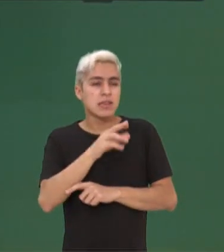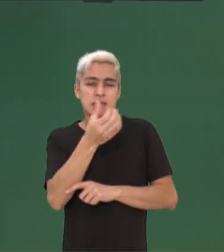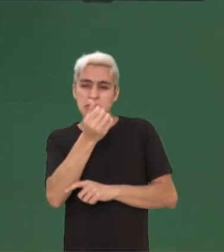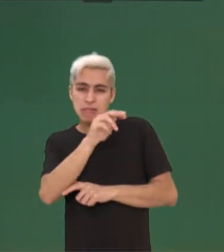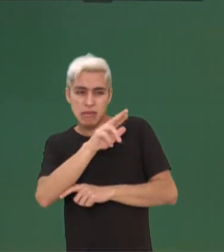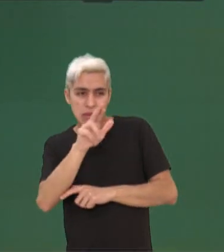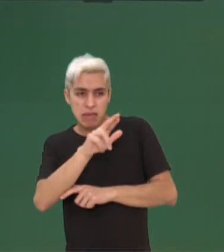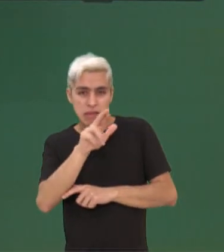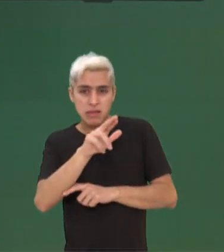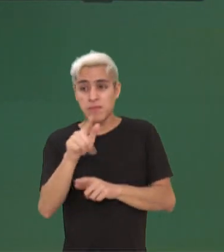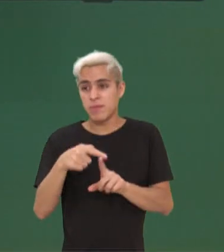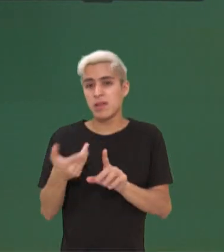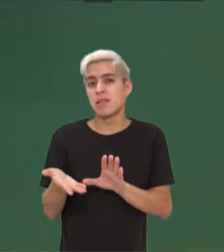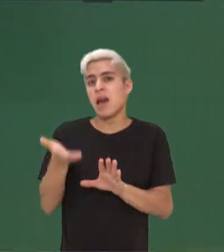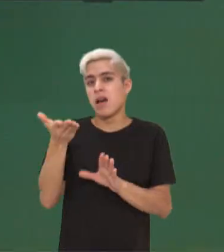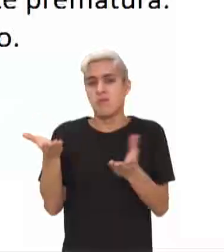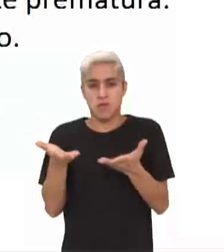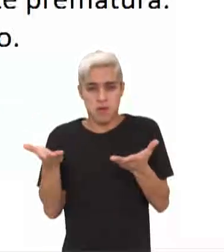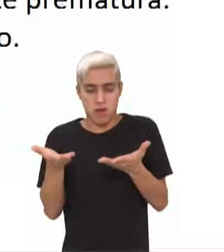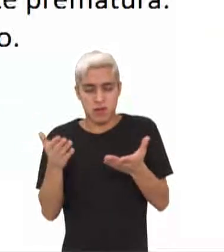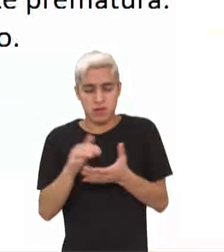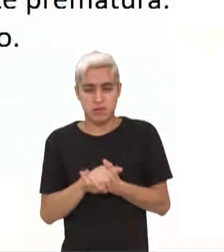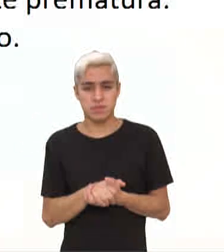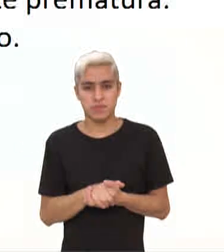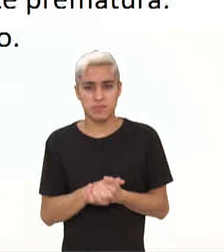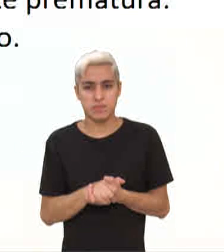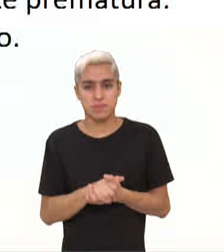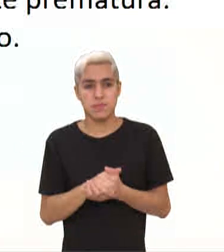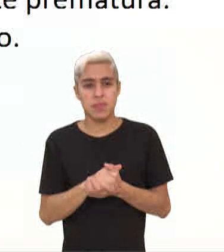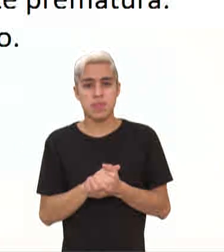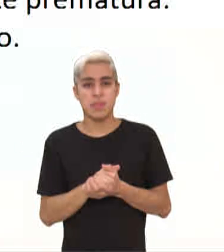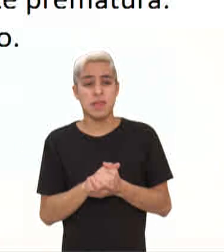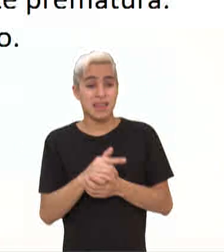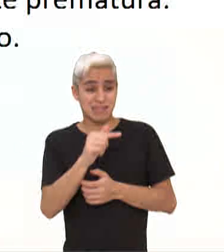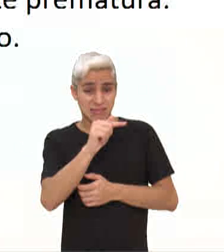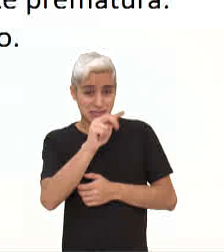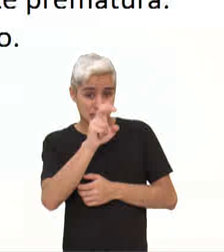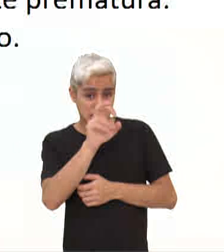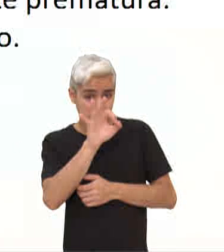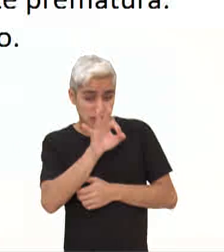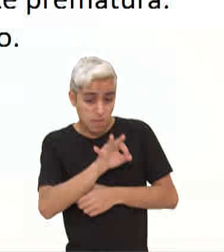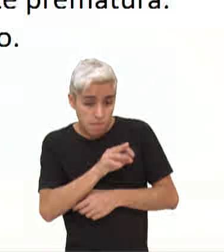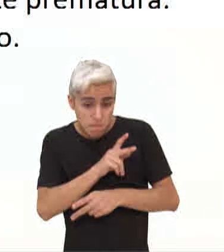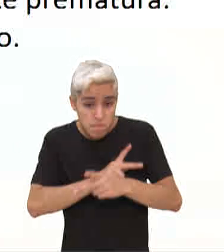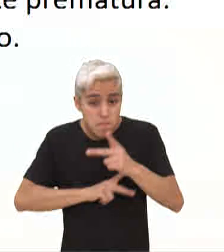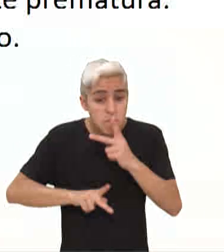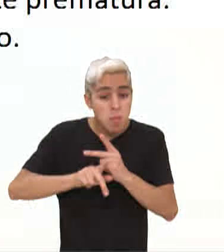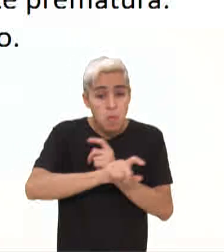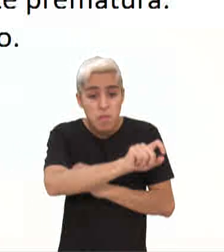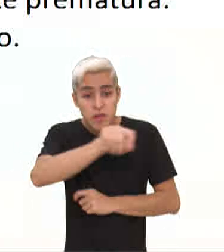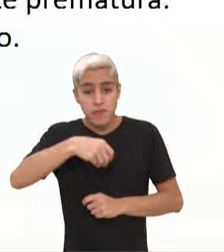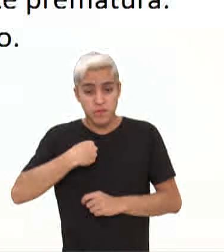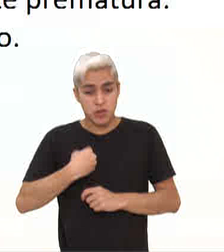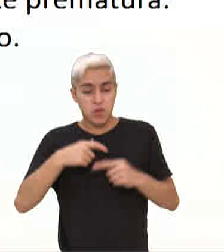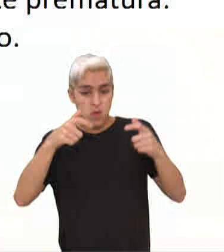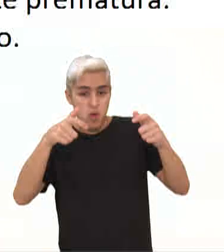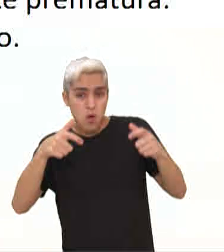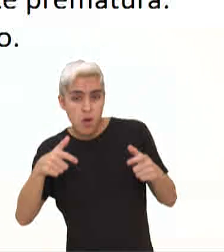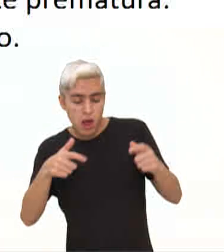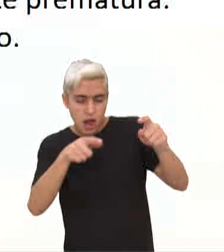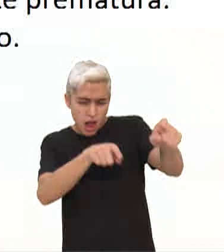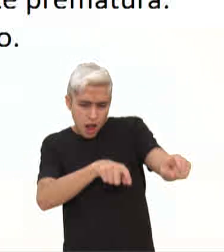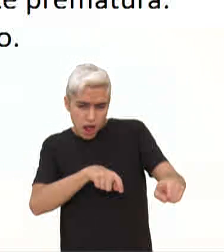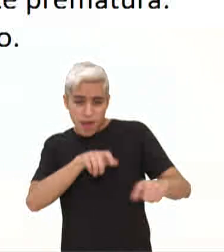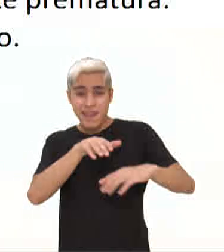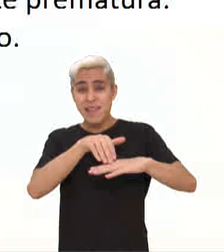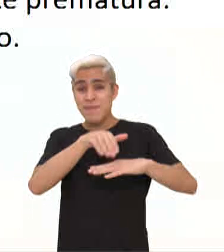6 reais, que o dólar está alto hoje, né? Cerca de 75% da população vive em áreas rurais e mais